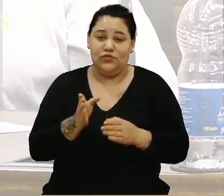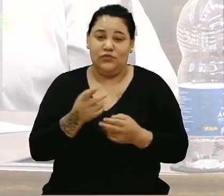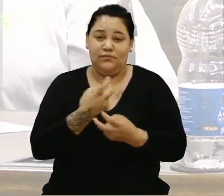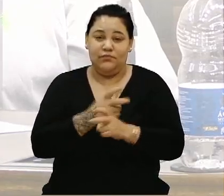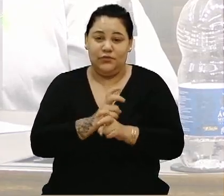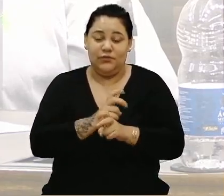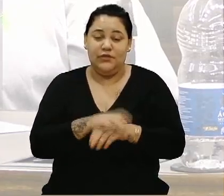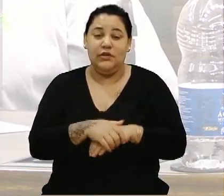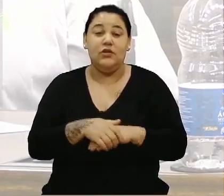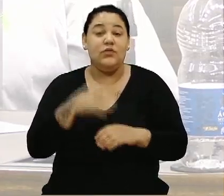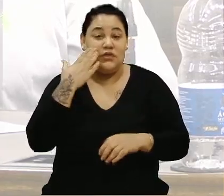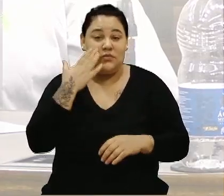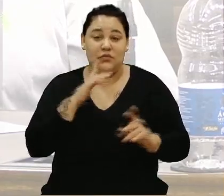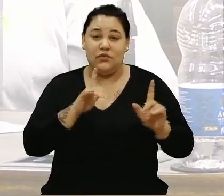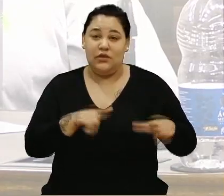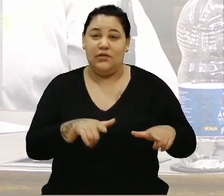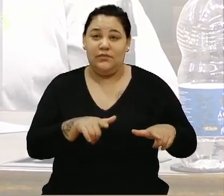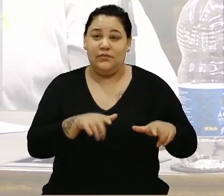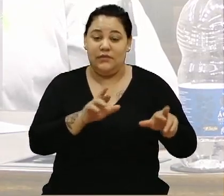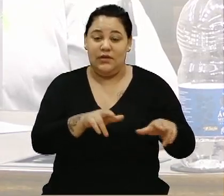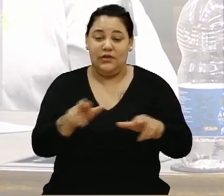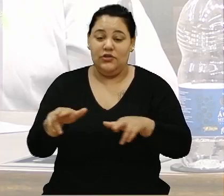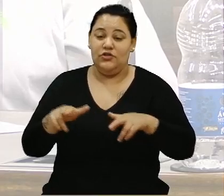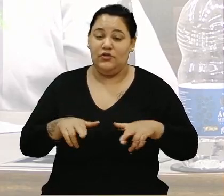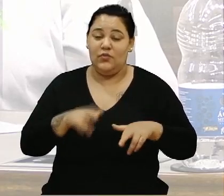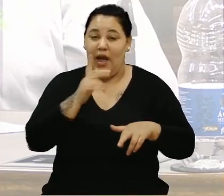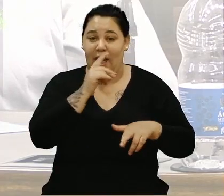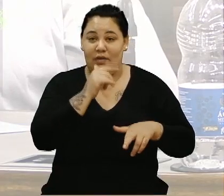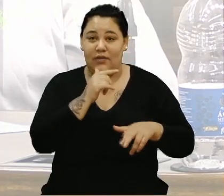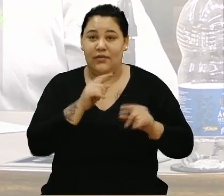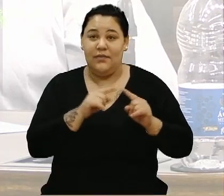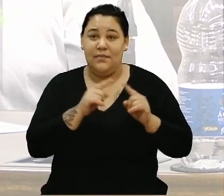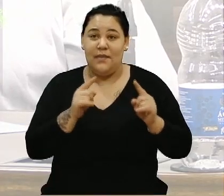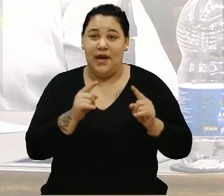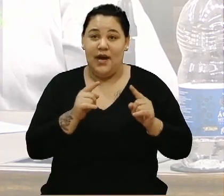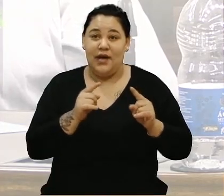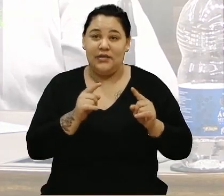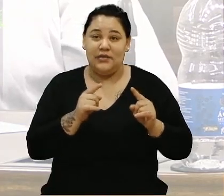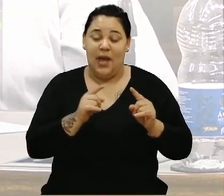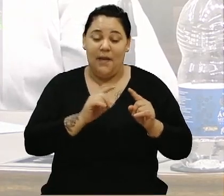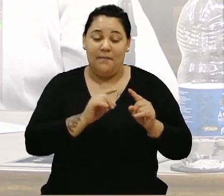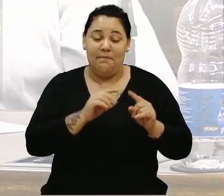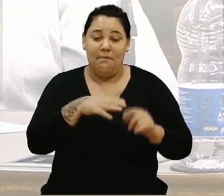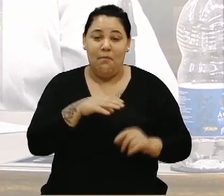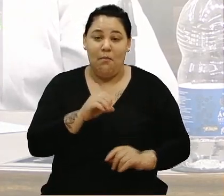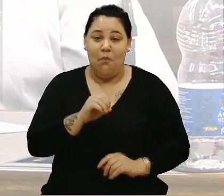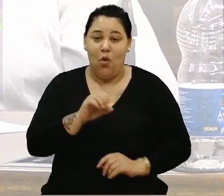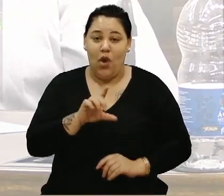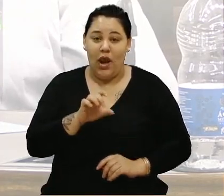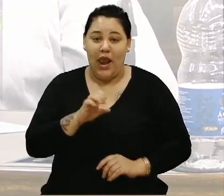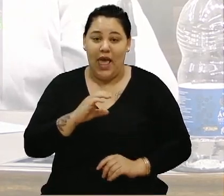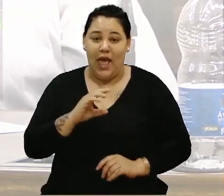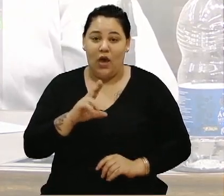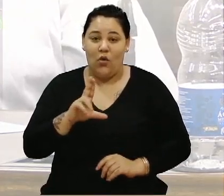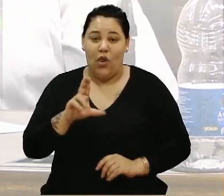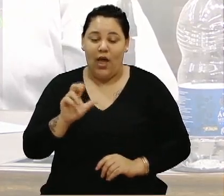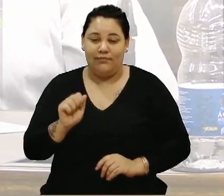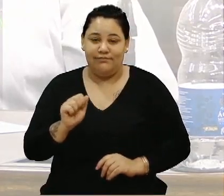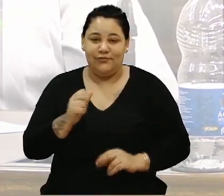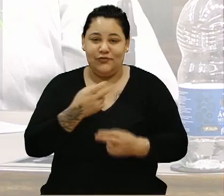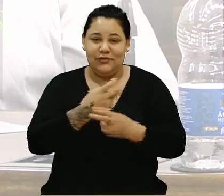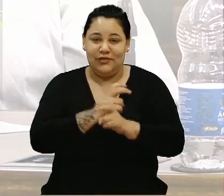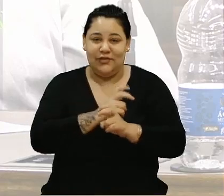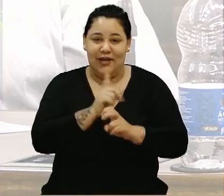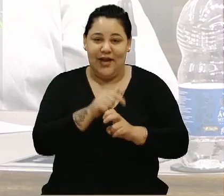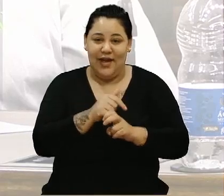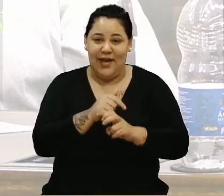desses produtores? Nas zonas de água. Só que a molécula do agrotóxico ela é muito densa. E como as nossas represas não